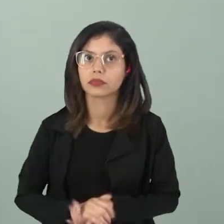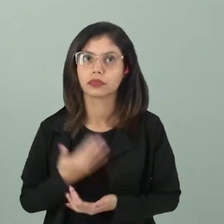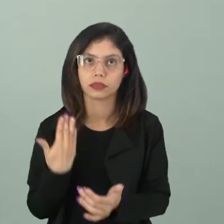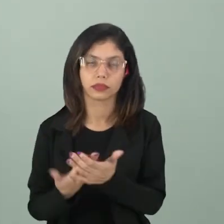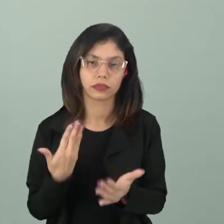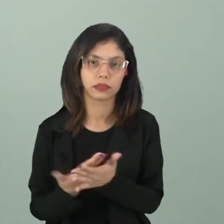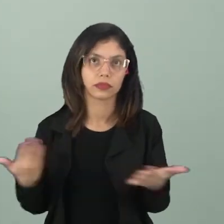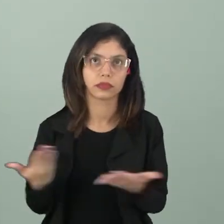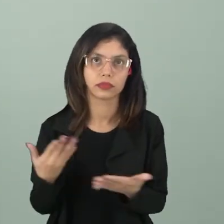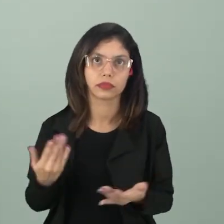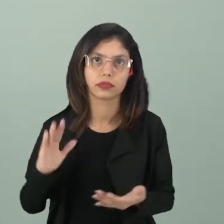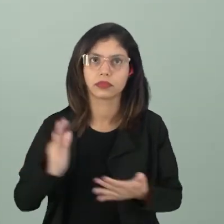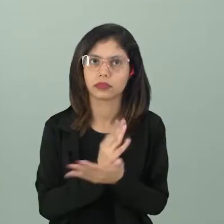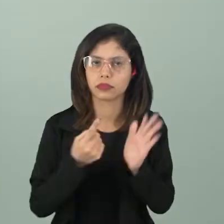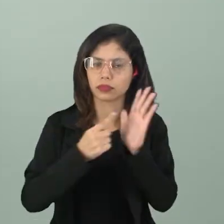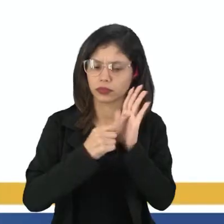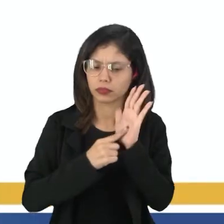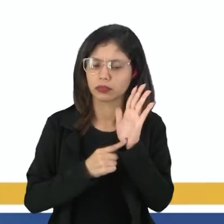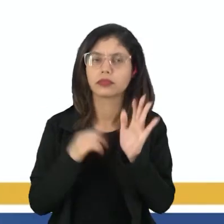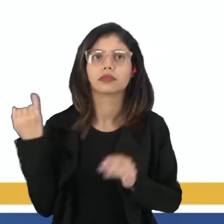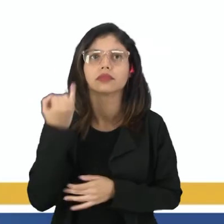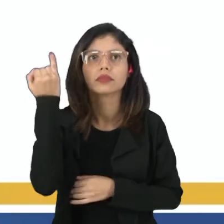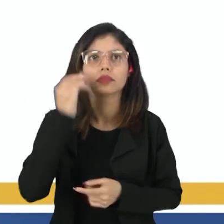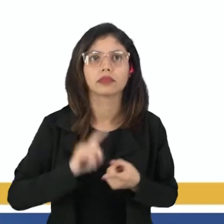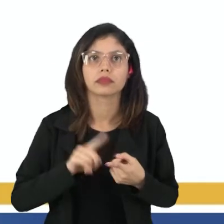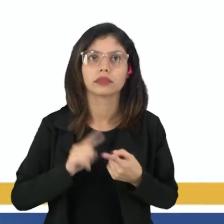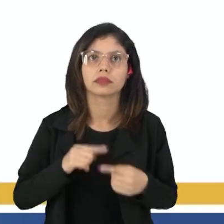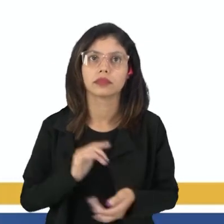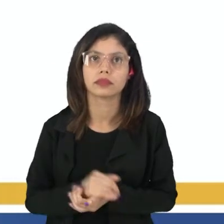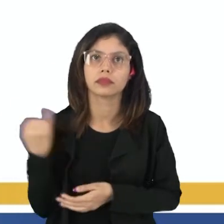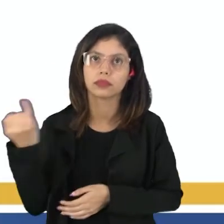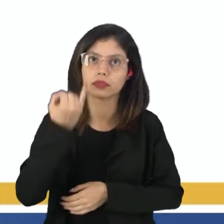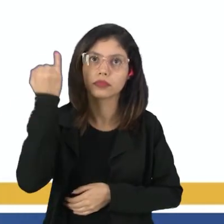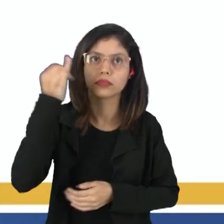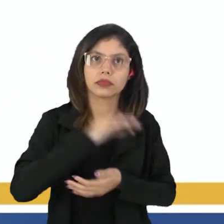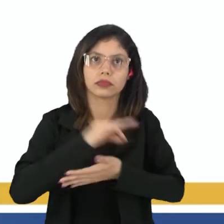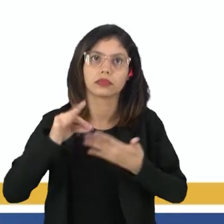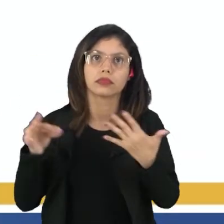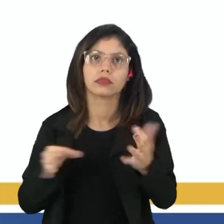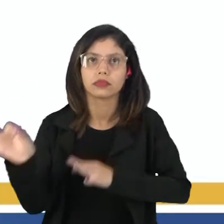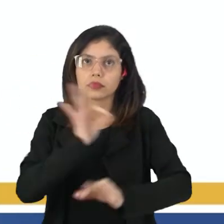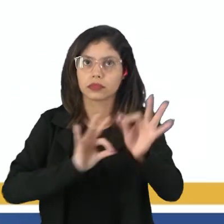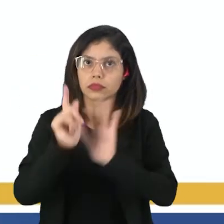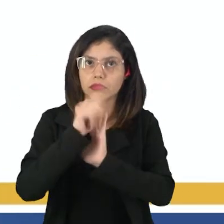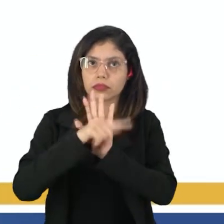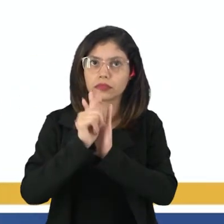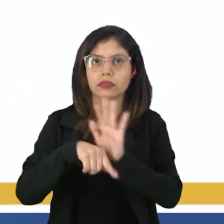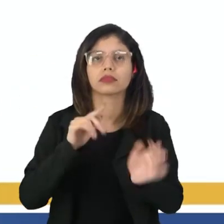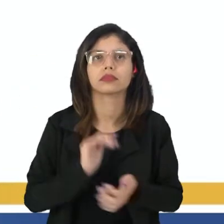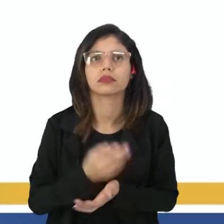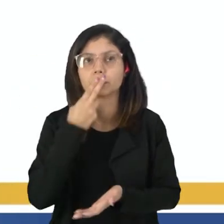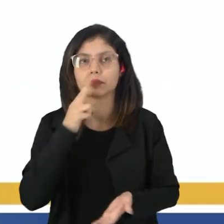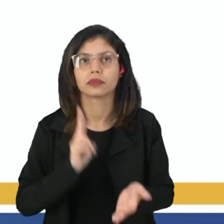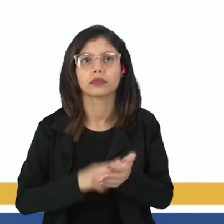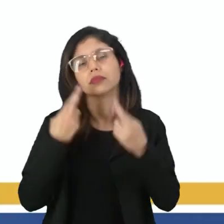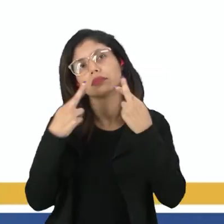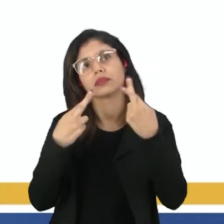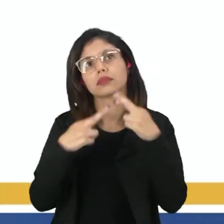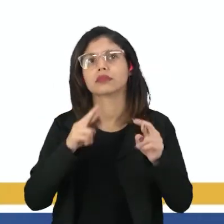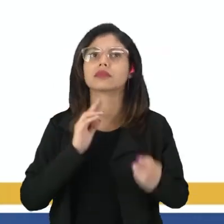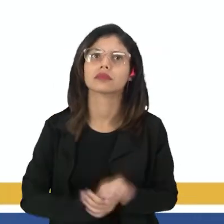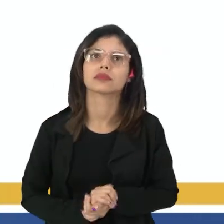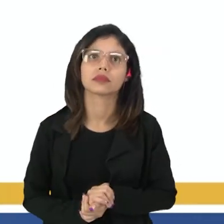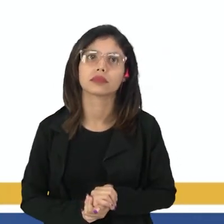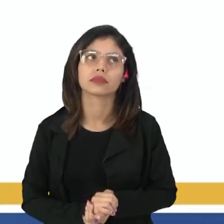da aula de hoje, alguns pontos importantes. Primeiro, os principais aspectos e elementos que organizam o gênero, que é a carta